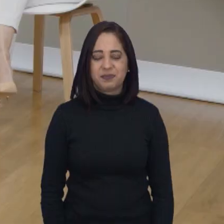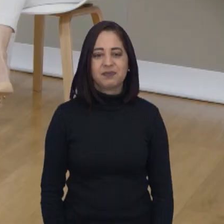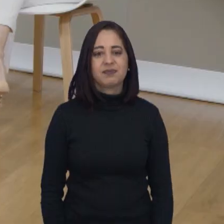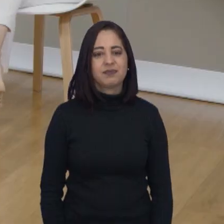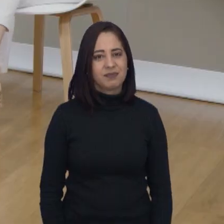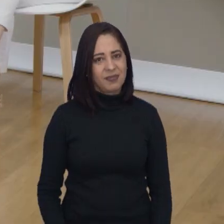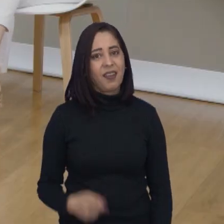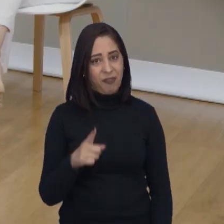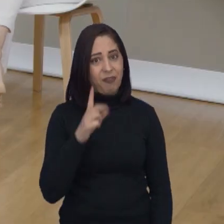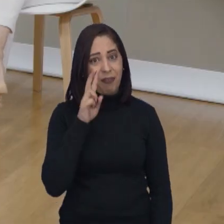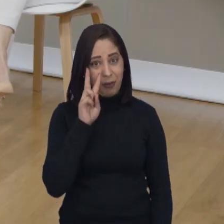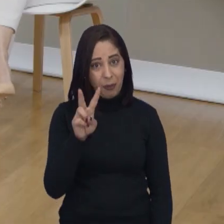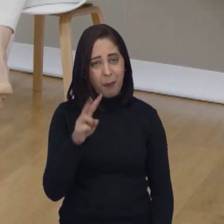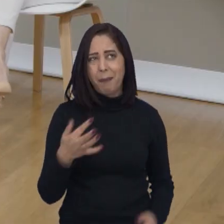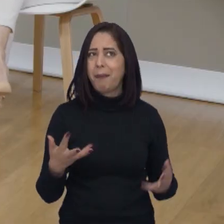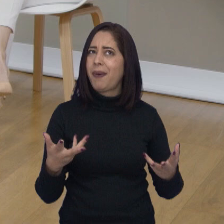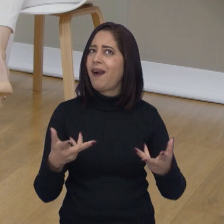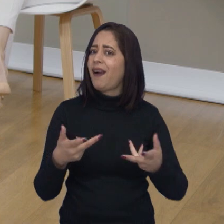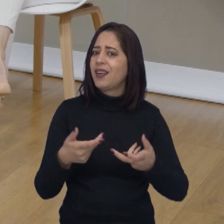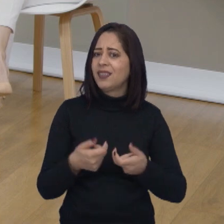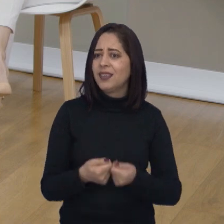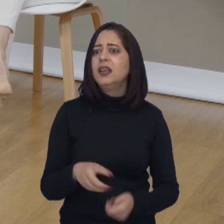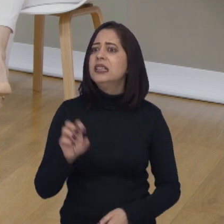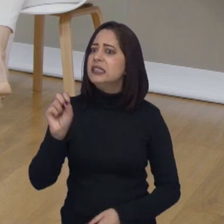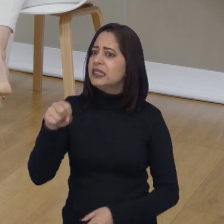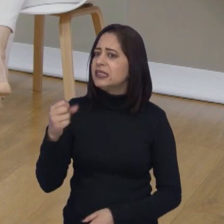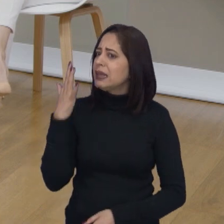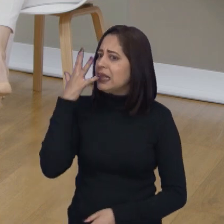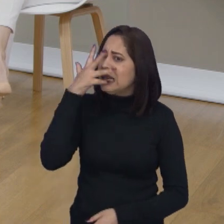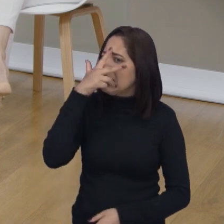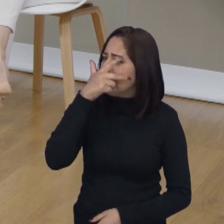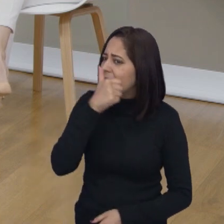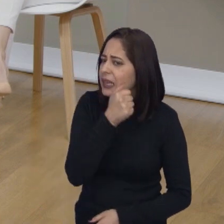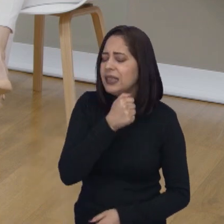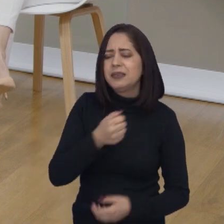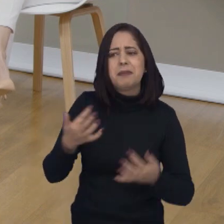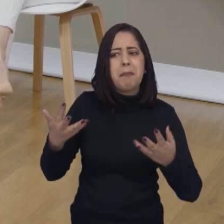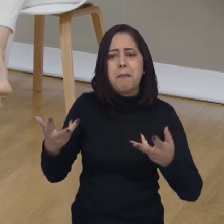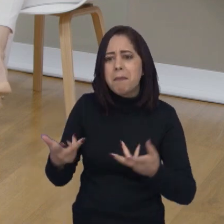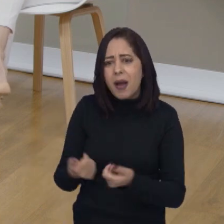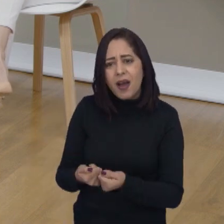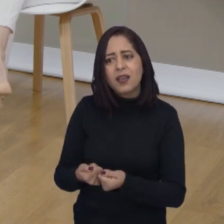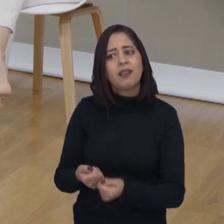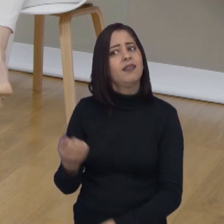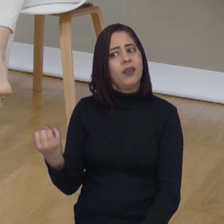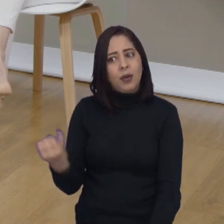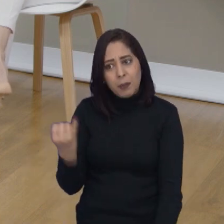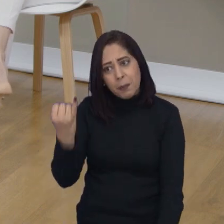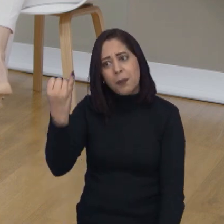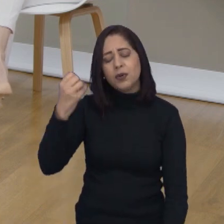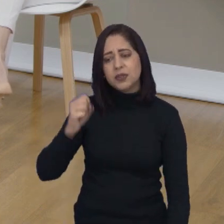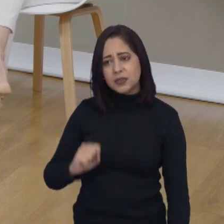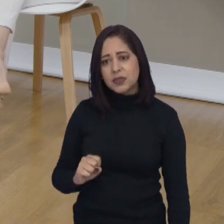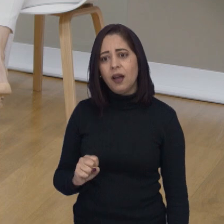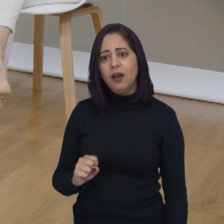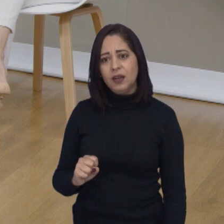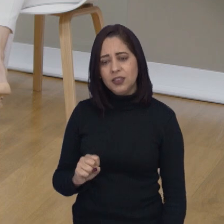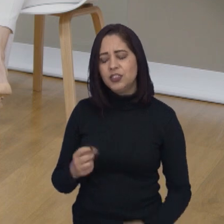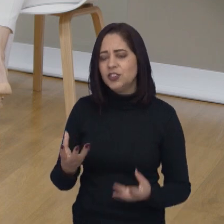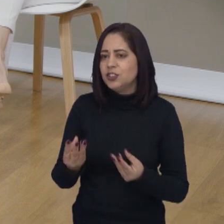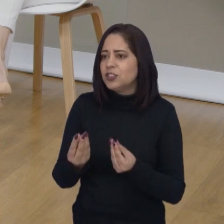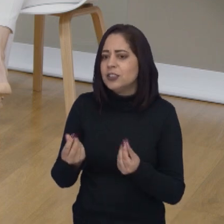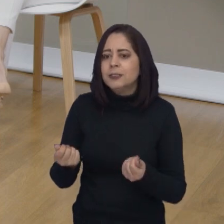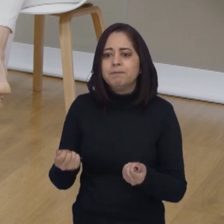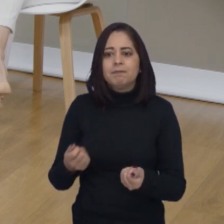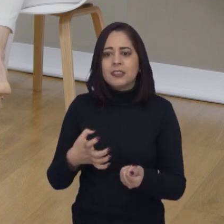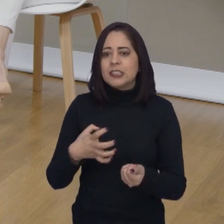Doutora, que incrível, né? Nossa, linda, que depoimento. Que depoimento. Isso é tão importante, né? Ter